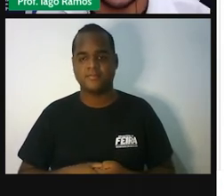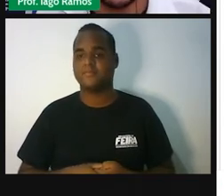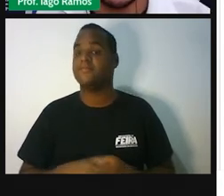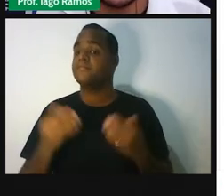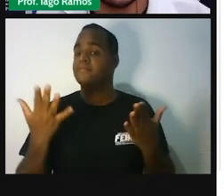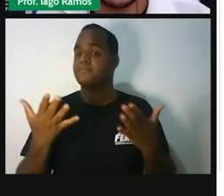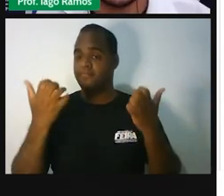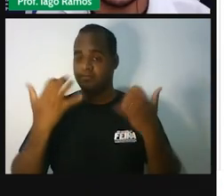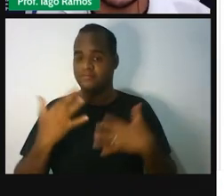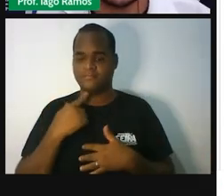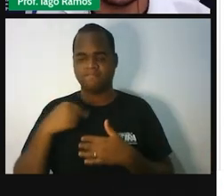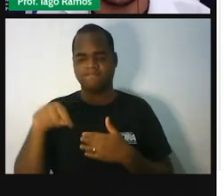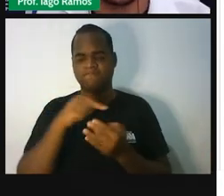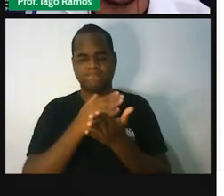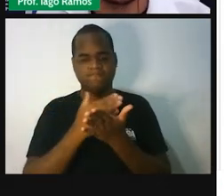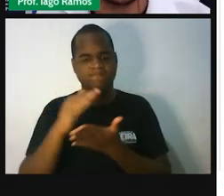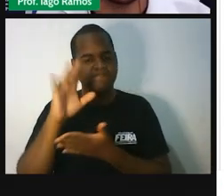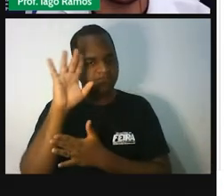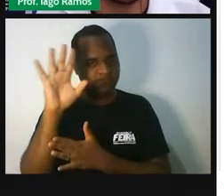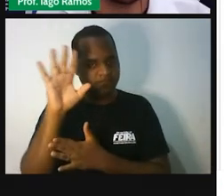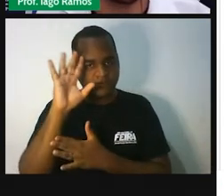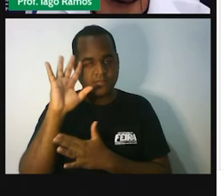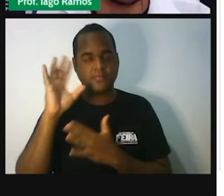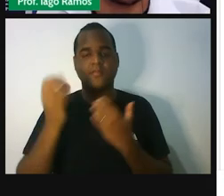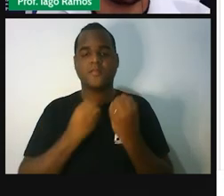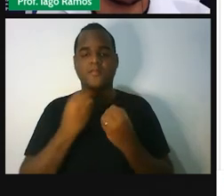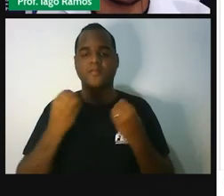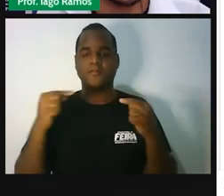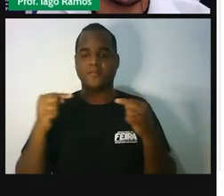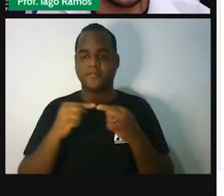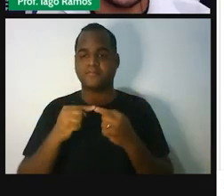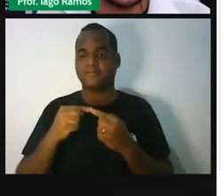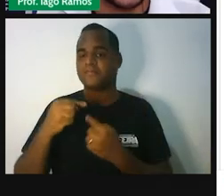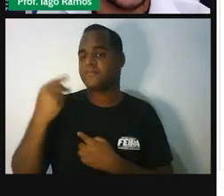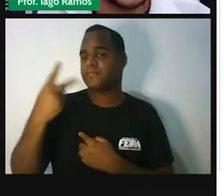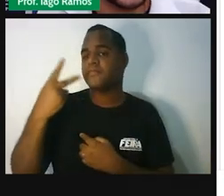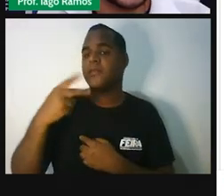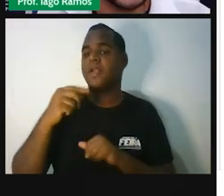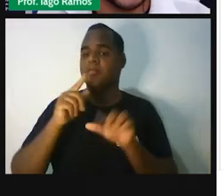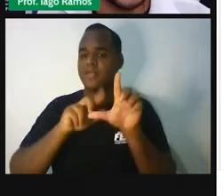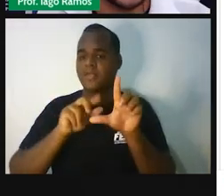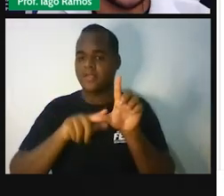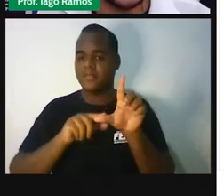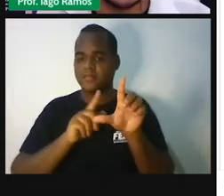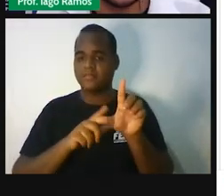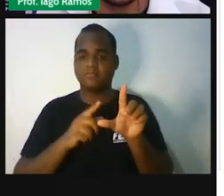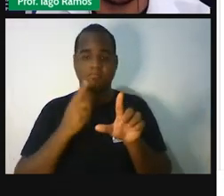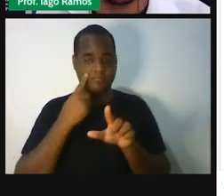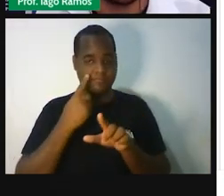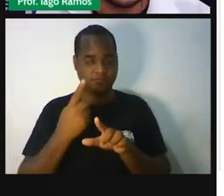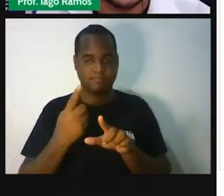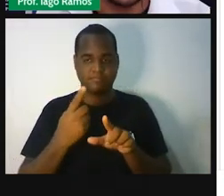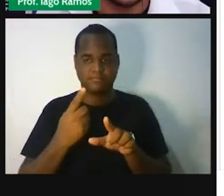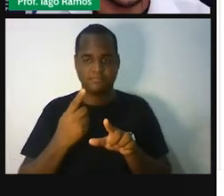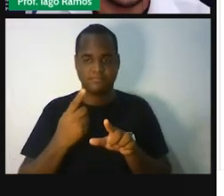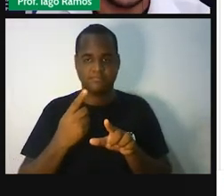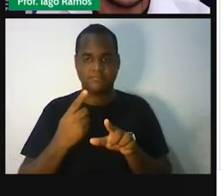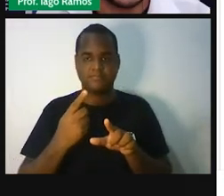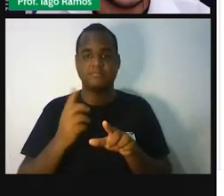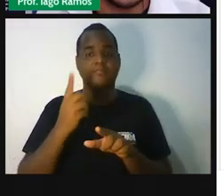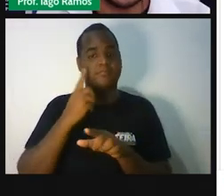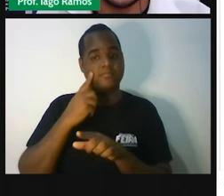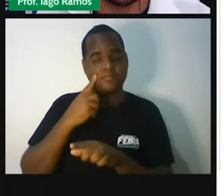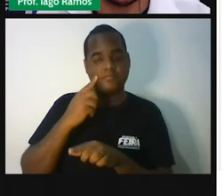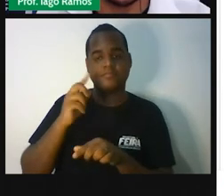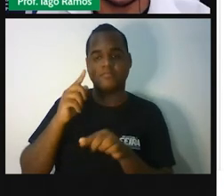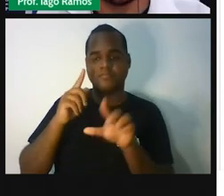Agora você já começa a pensar na segunda opção de letra, essa letrinha aqui, ó. Para escolher